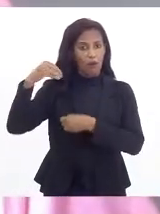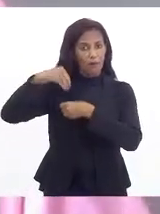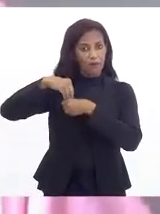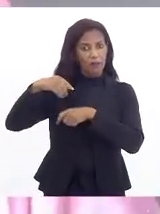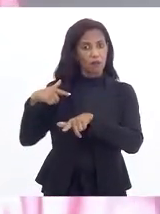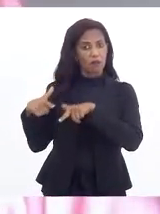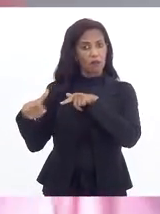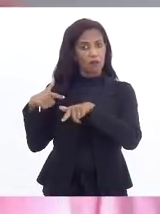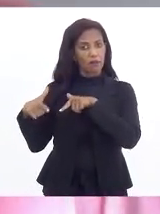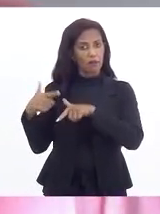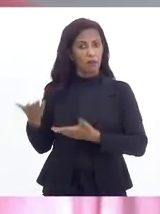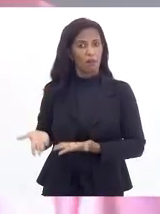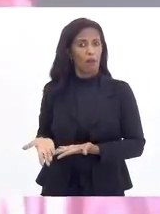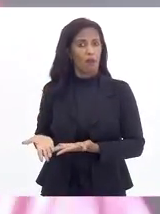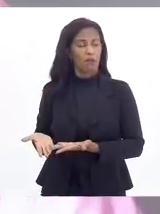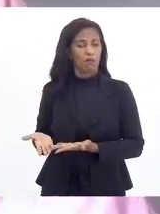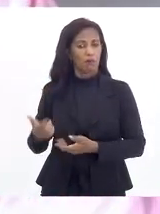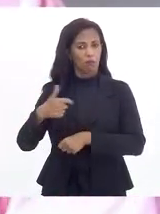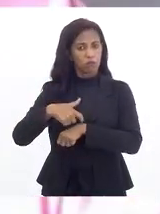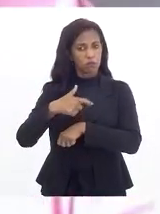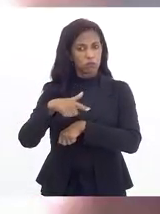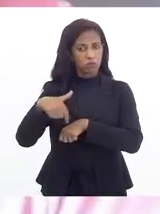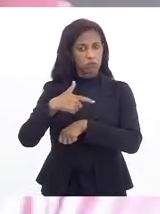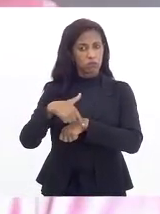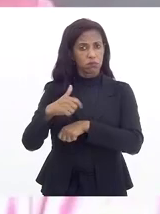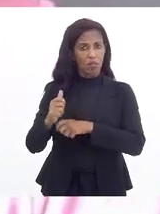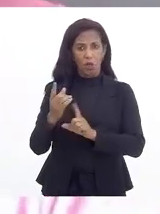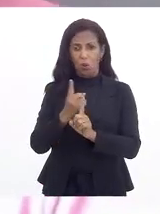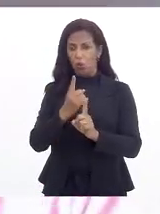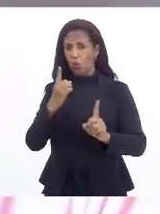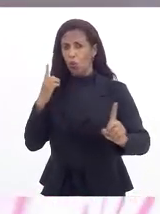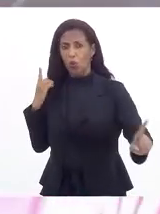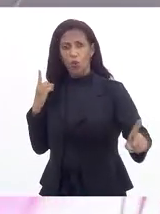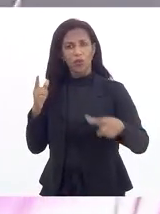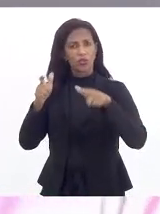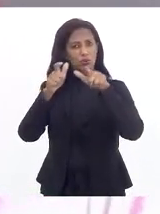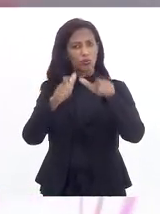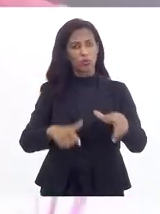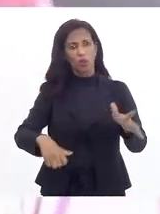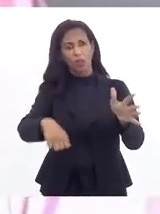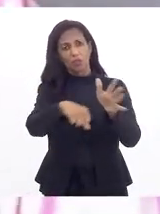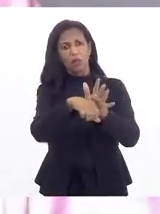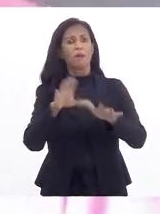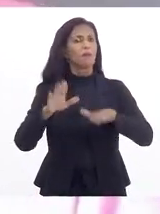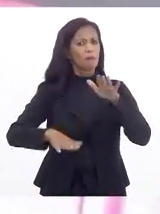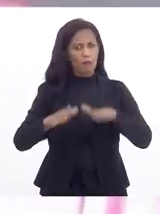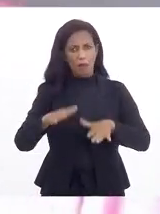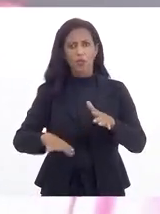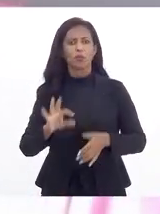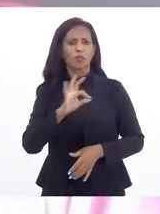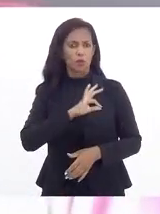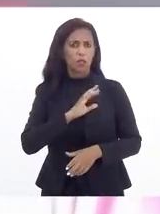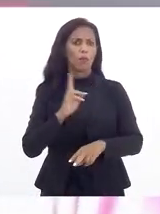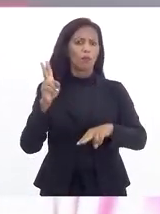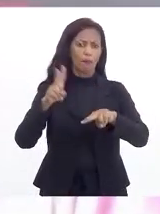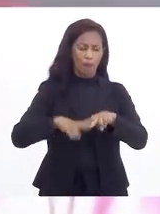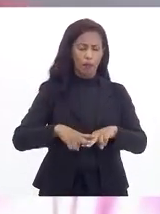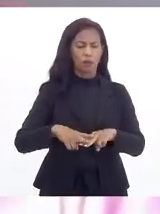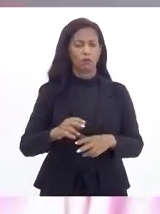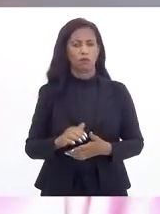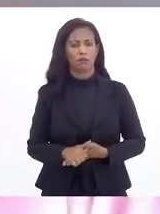seu trabalho, cumprindo a sua carga horária, e estavam bem longe do local do crime e ainda assim chegaram até mesmo a cumprir